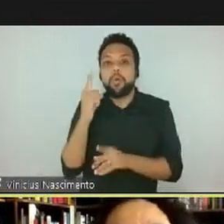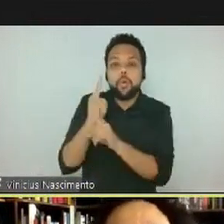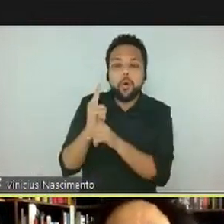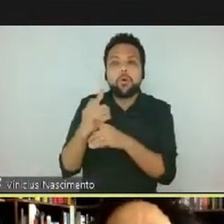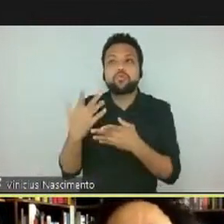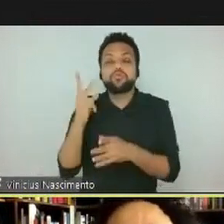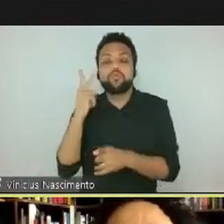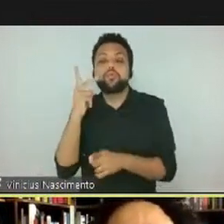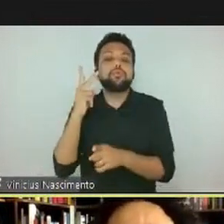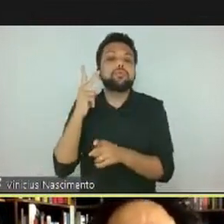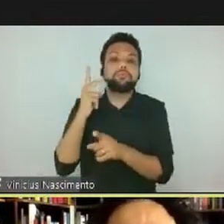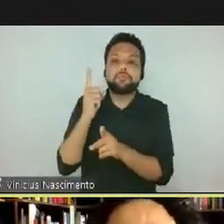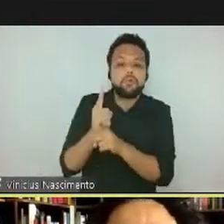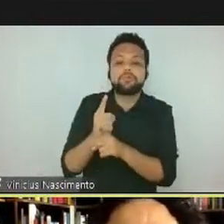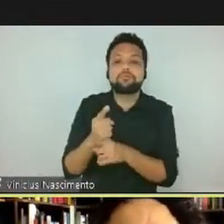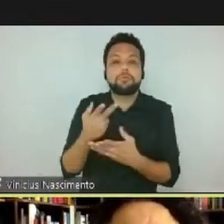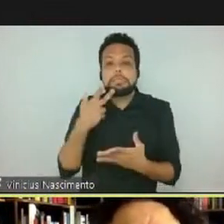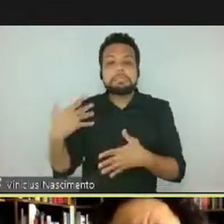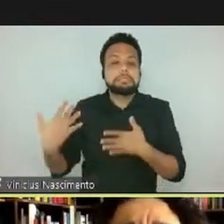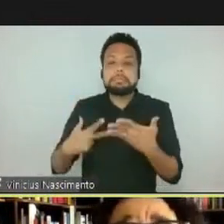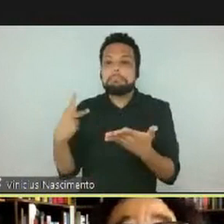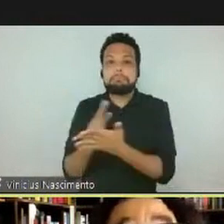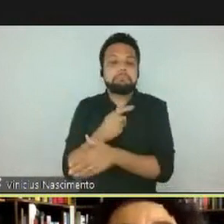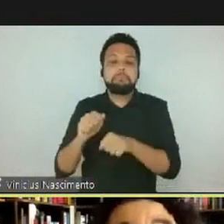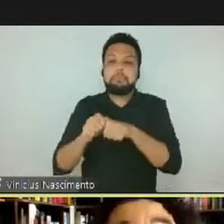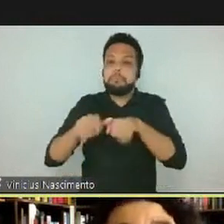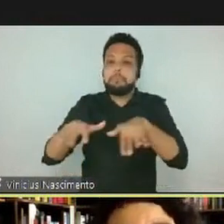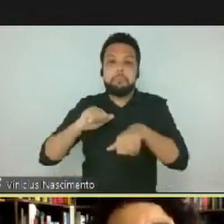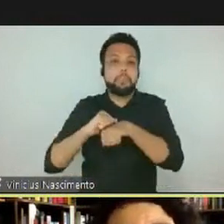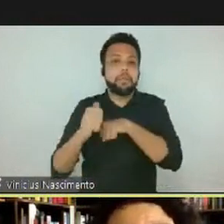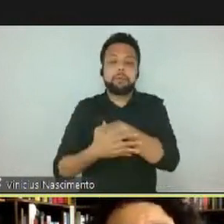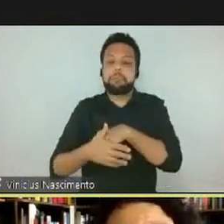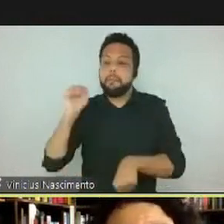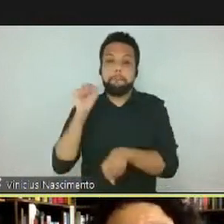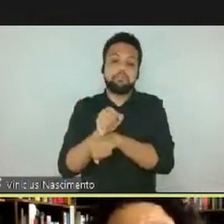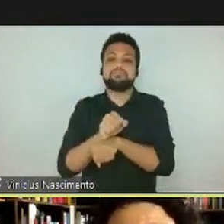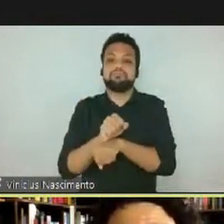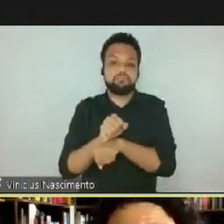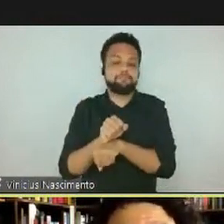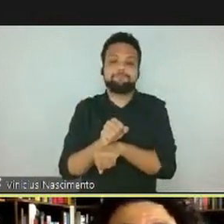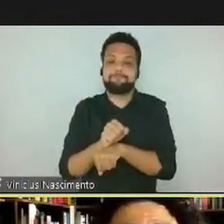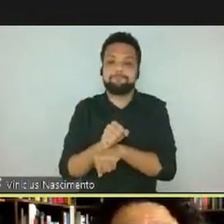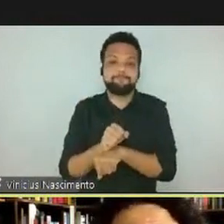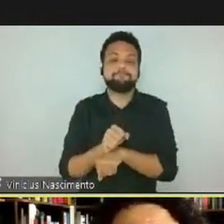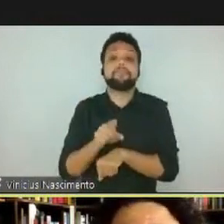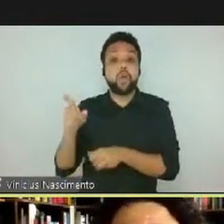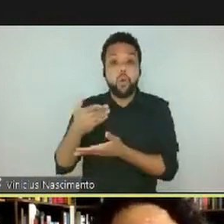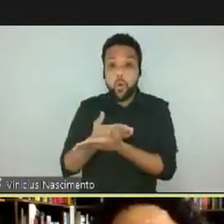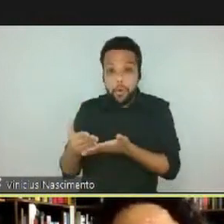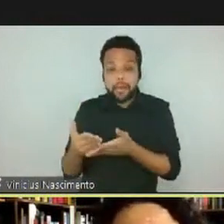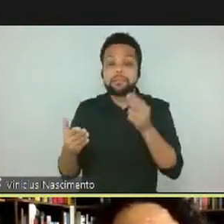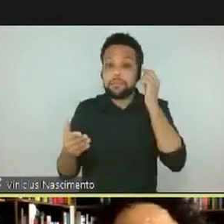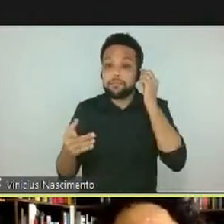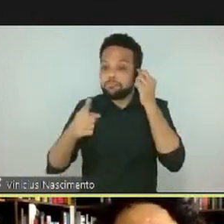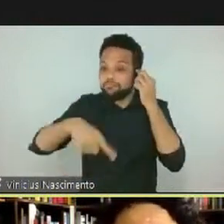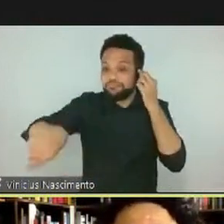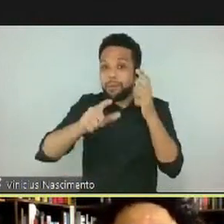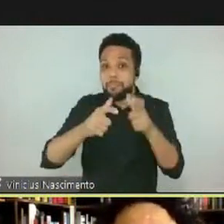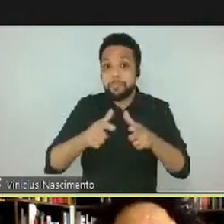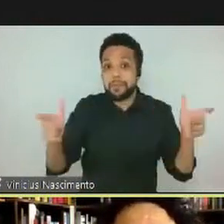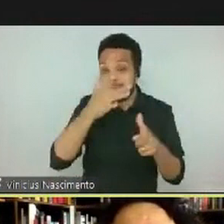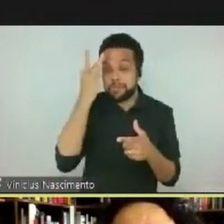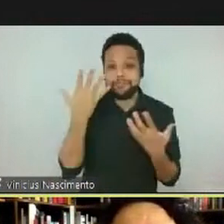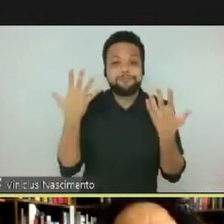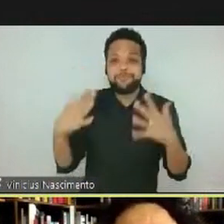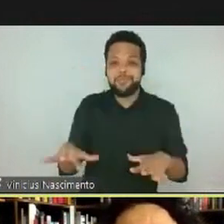da pandemia nós paralisamos. E tivemos muita resistência naquele início ao formato remoto.